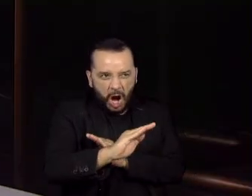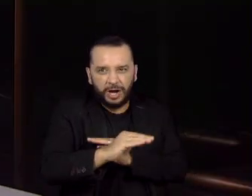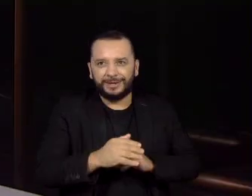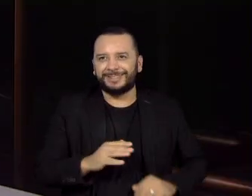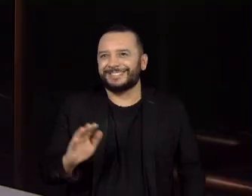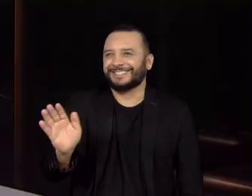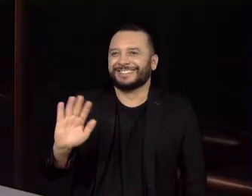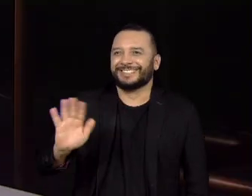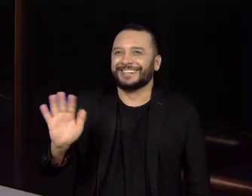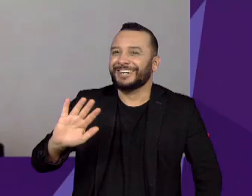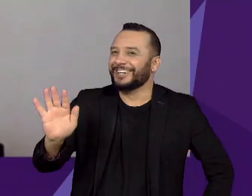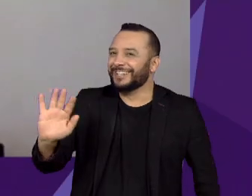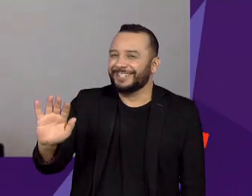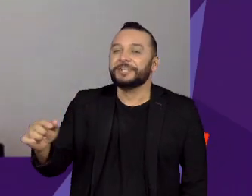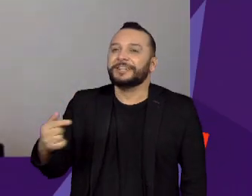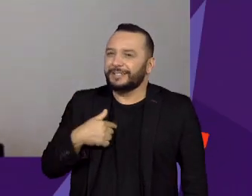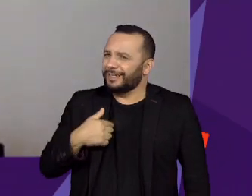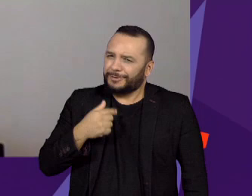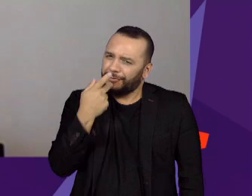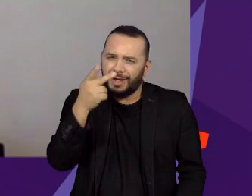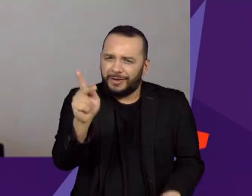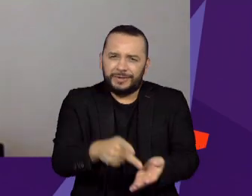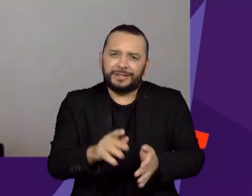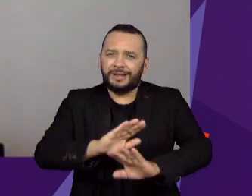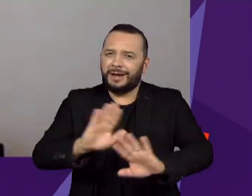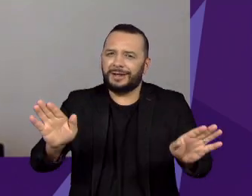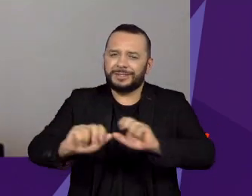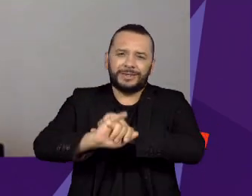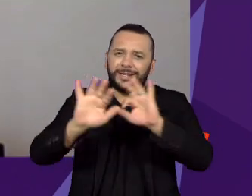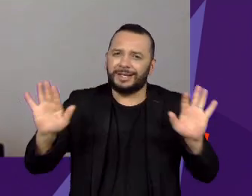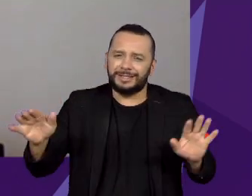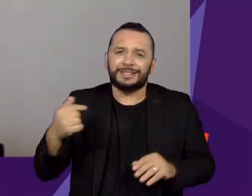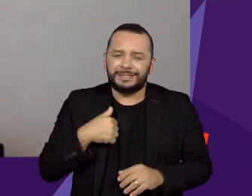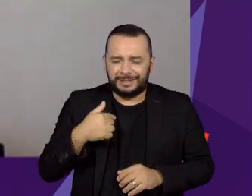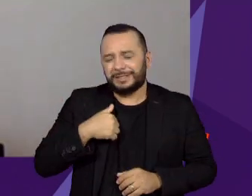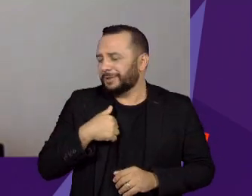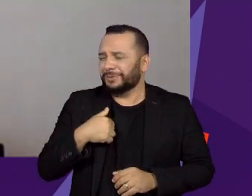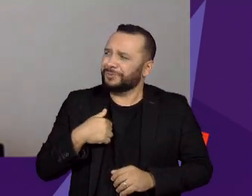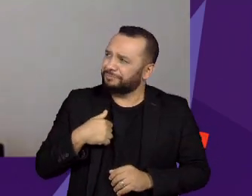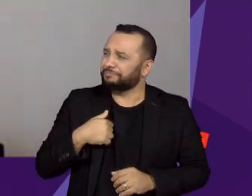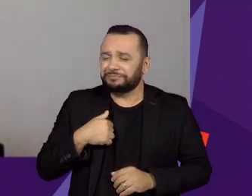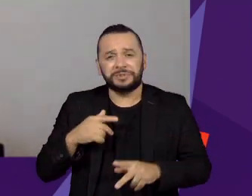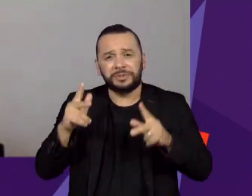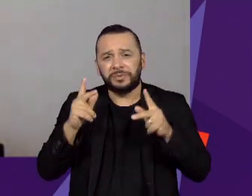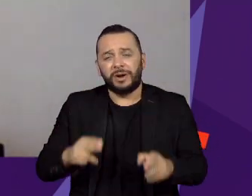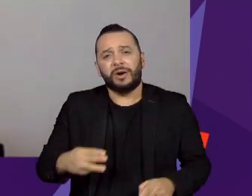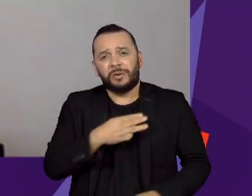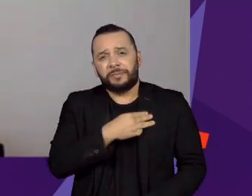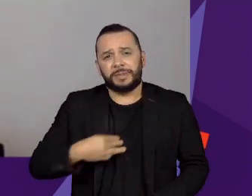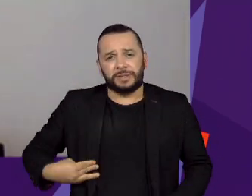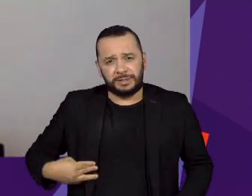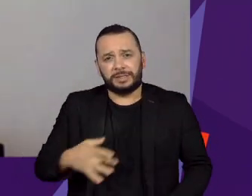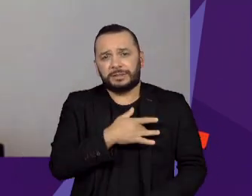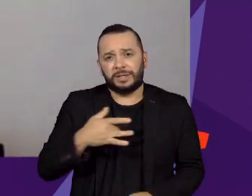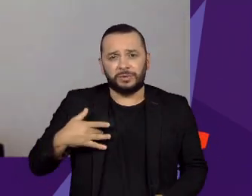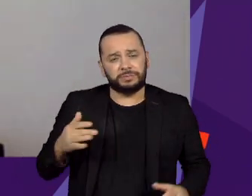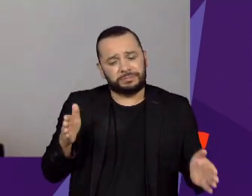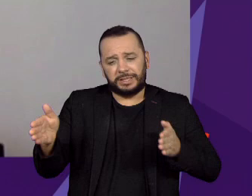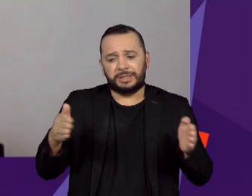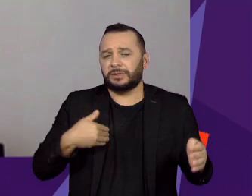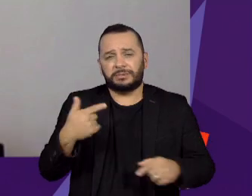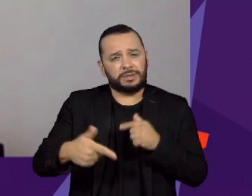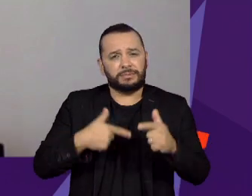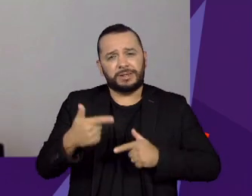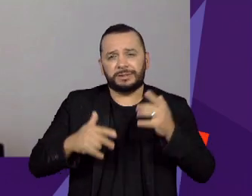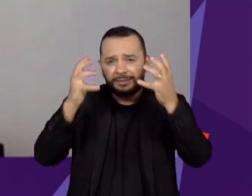com a mesma sinceridade, com a mesma transparência que eu conduzi aquele período meu na frente do Ministério.